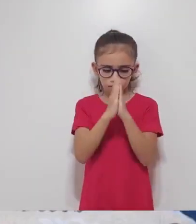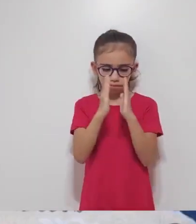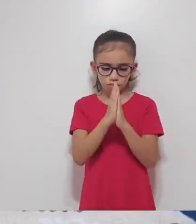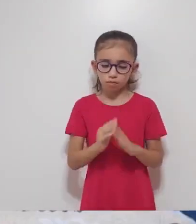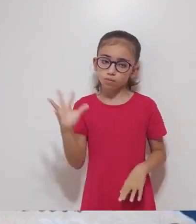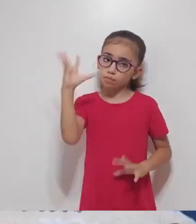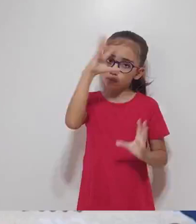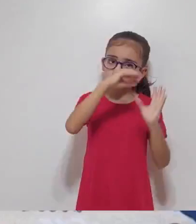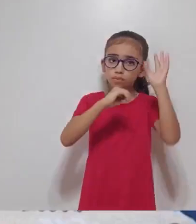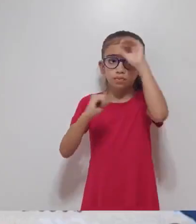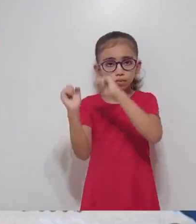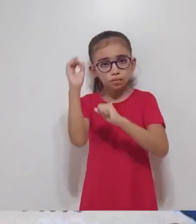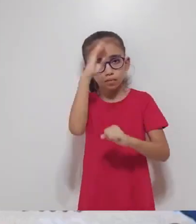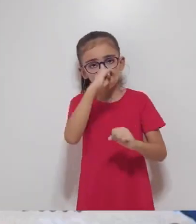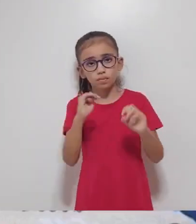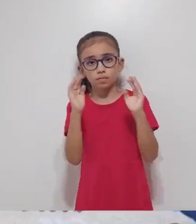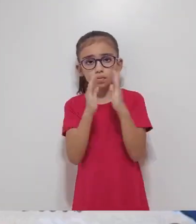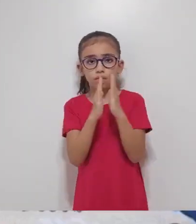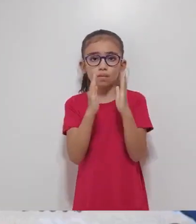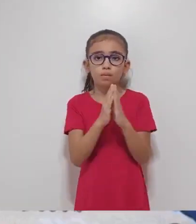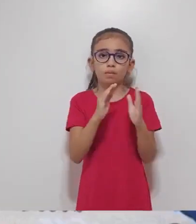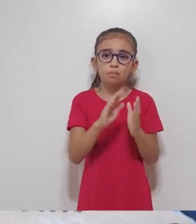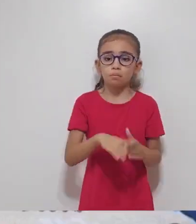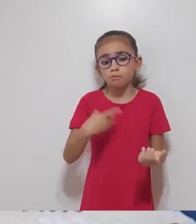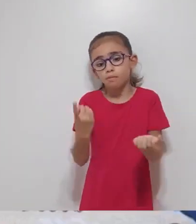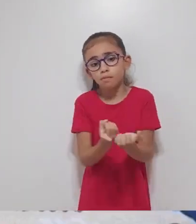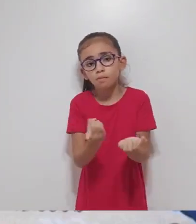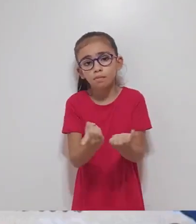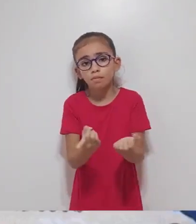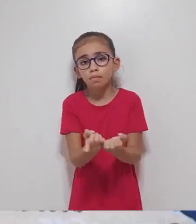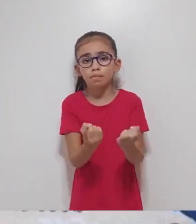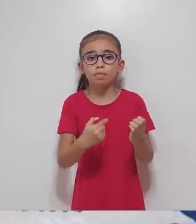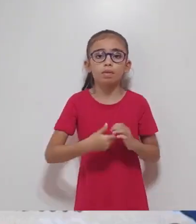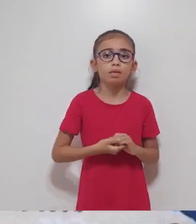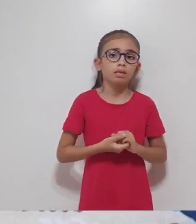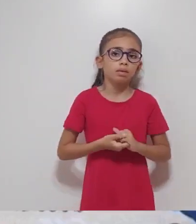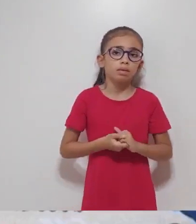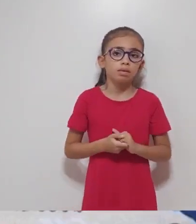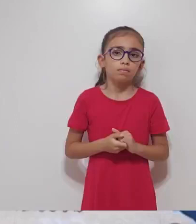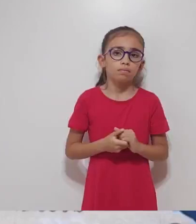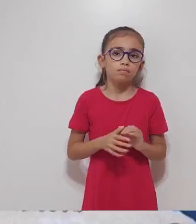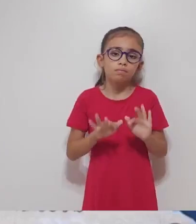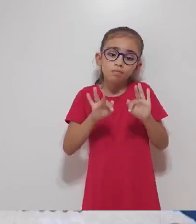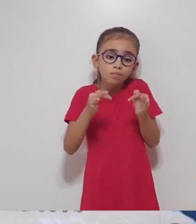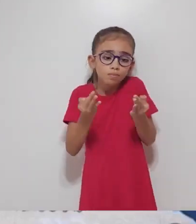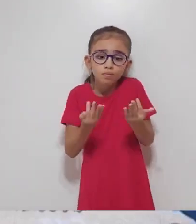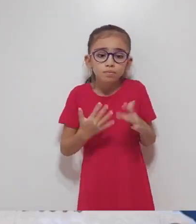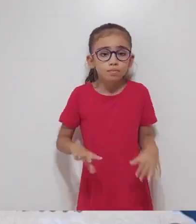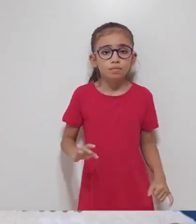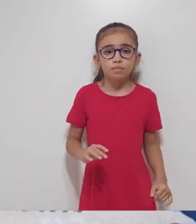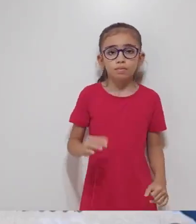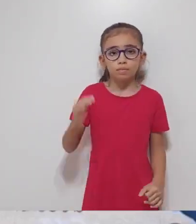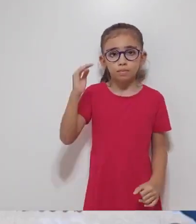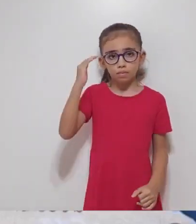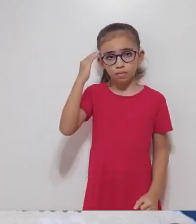já aprendeu sobre a oração durante as outras lições. E é muito simples de aprender